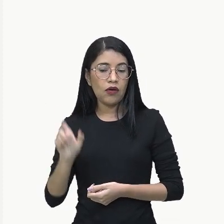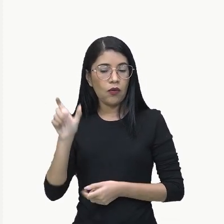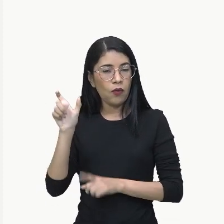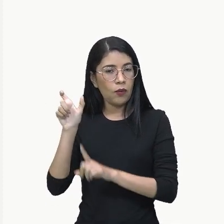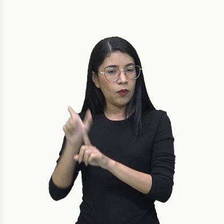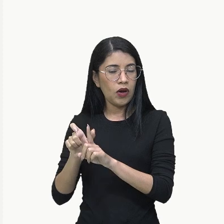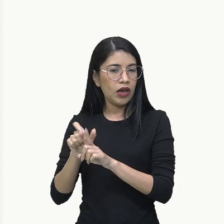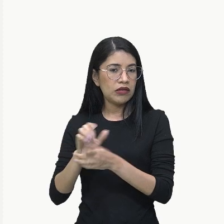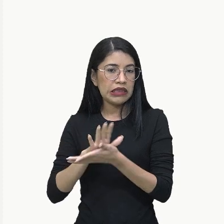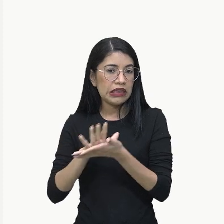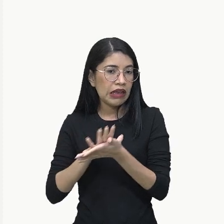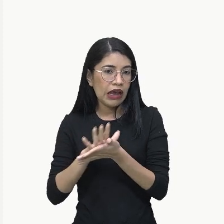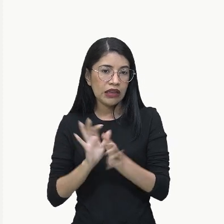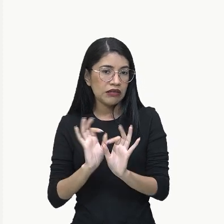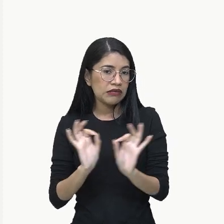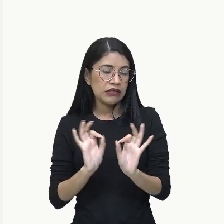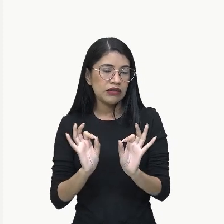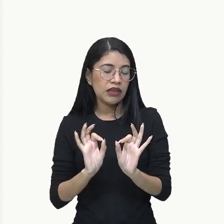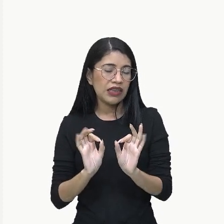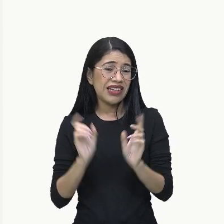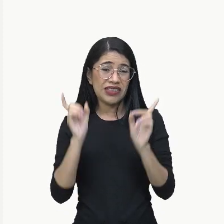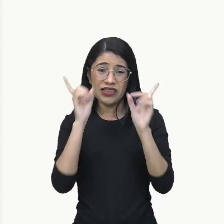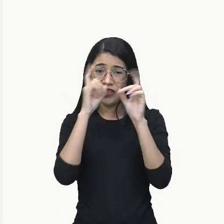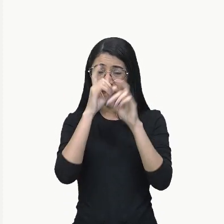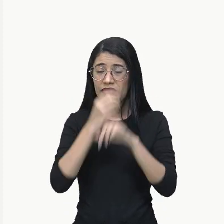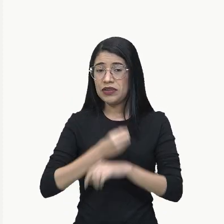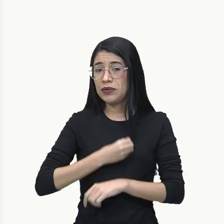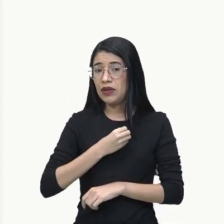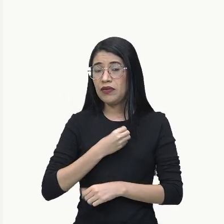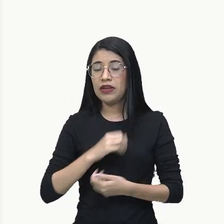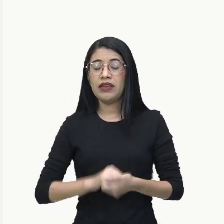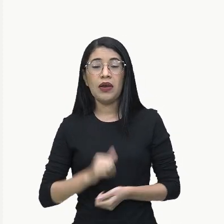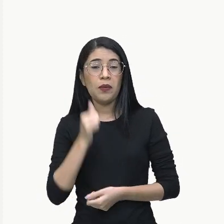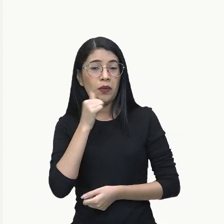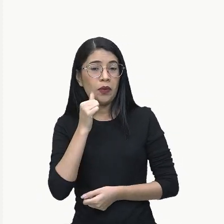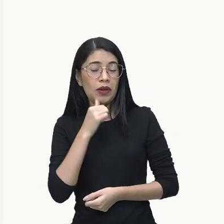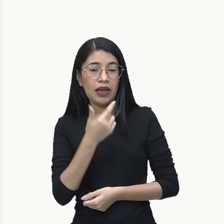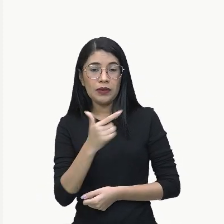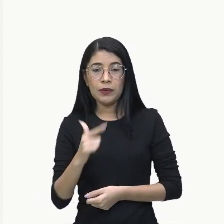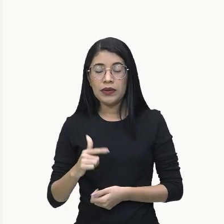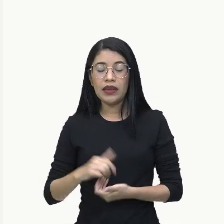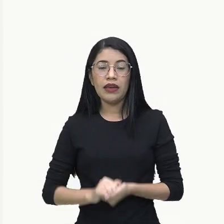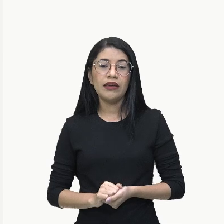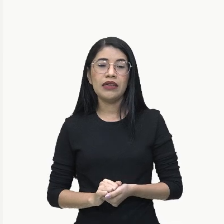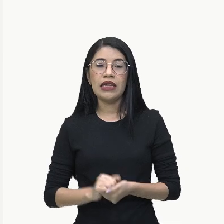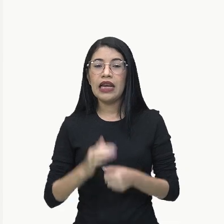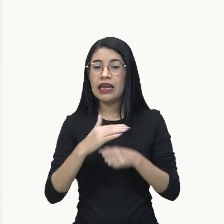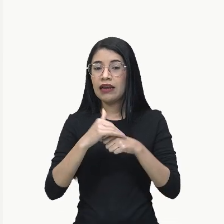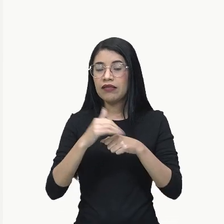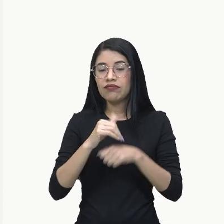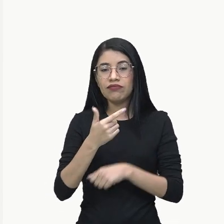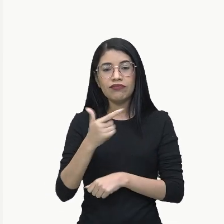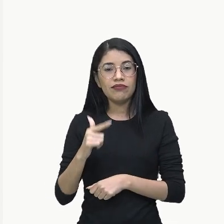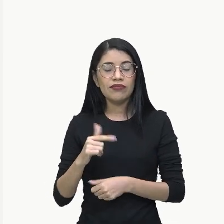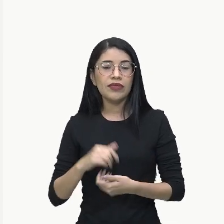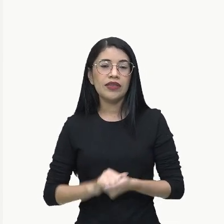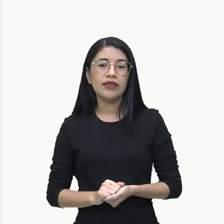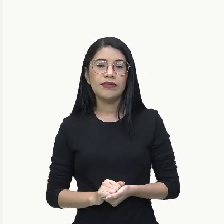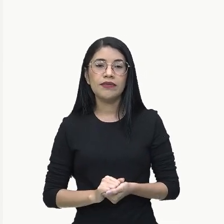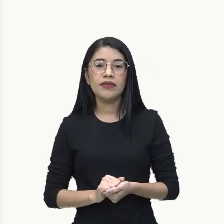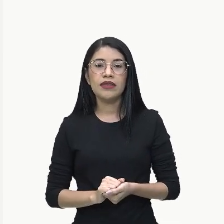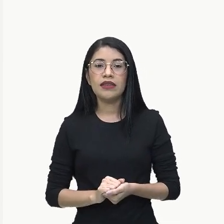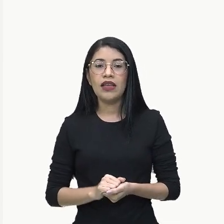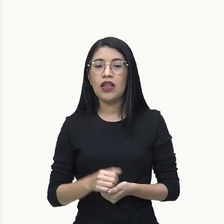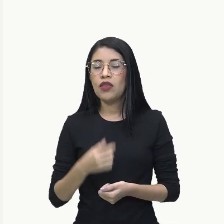né? Ele está numa situação bastante difícil. Está sem mulher, sem discurso, sem carinho, não pode fazer muitas coisas, não